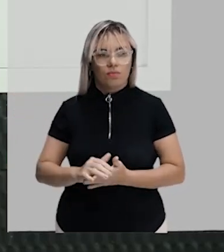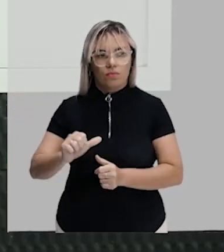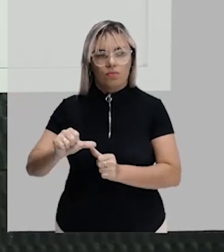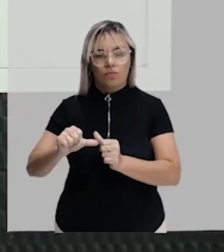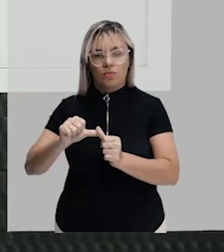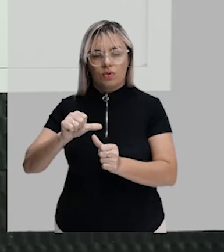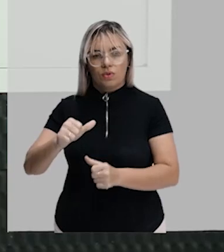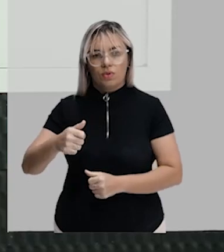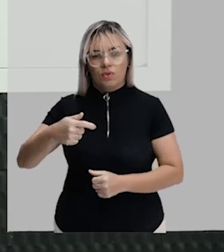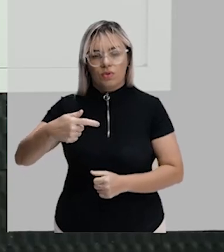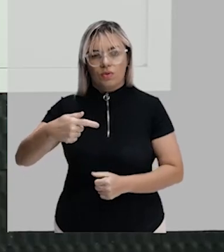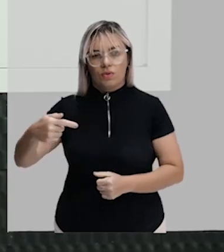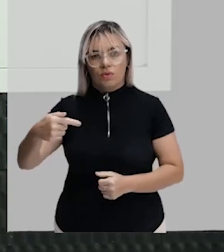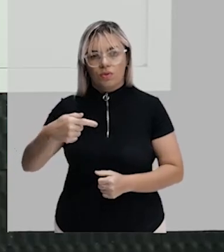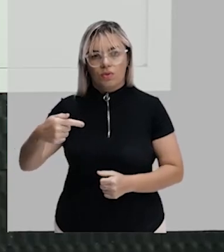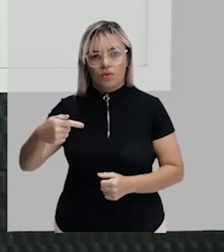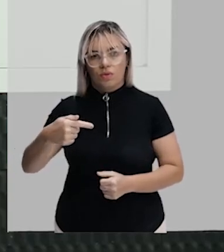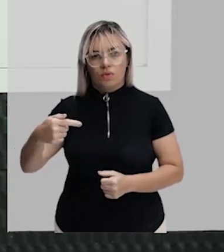77%,